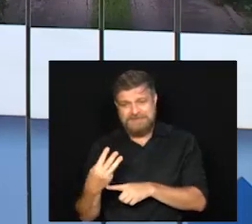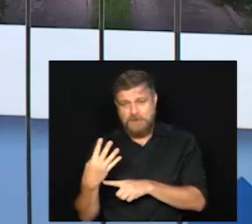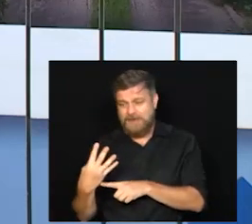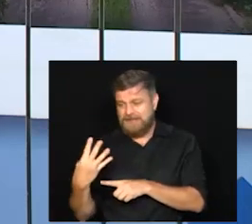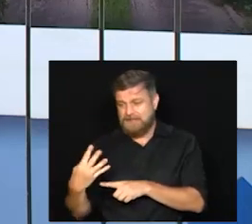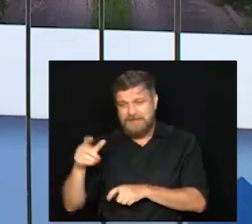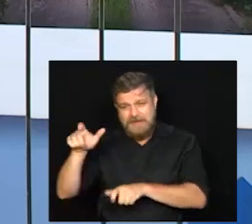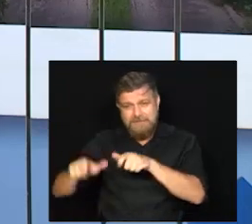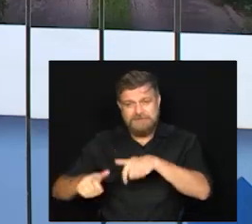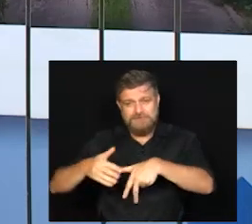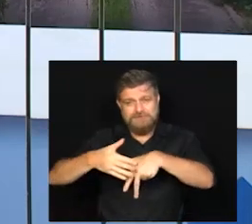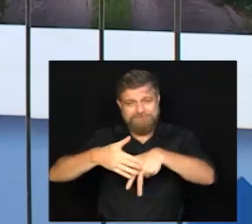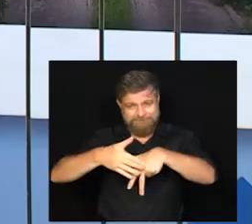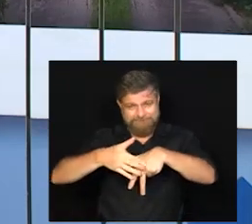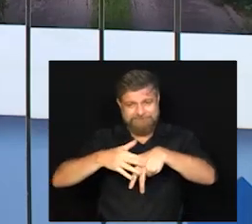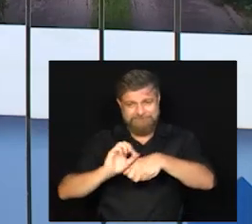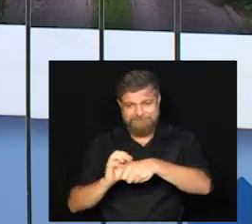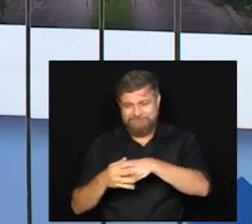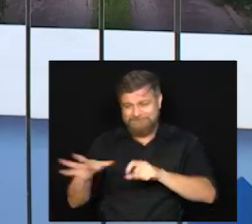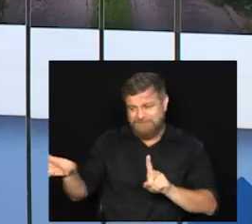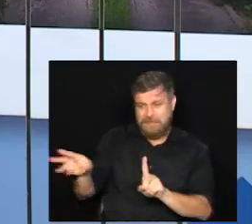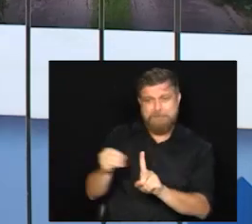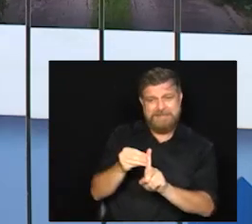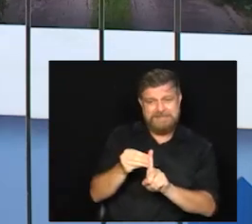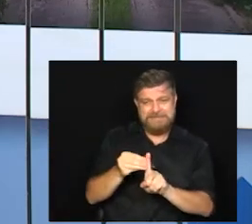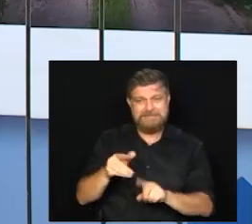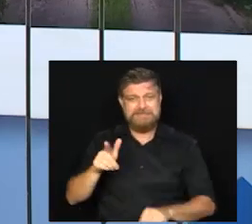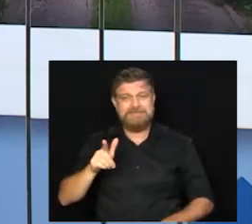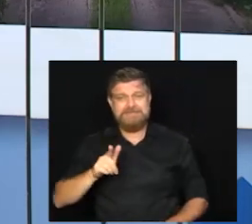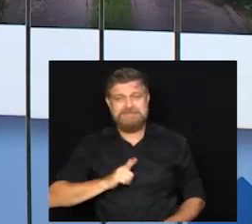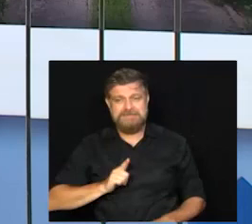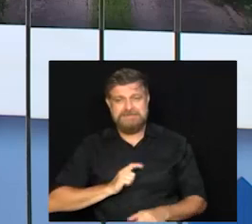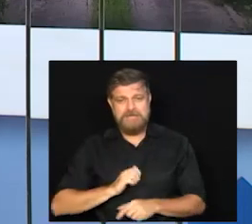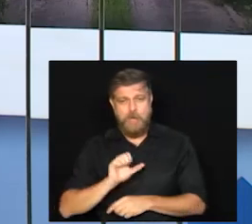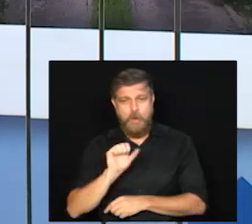11.019.344 casos da Covid-19, um registro de